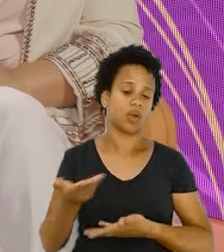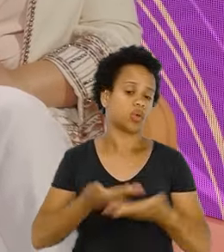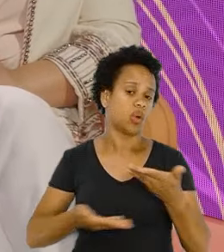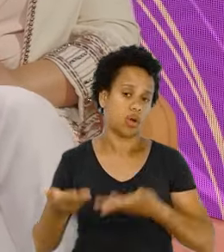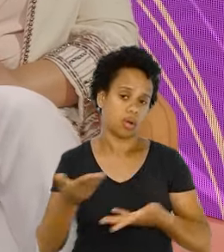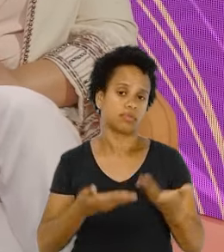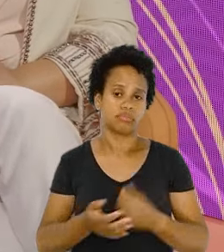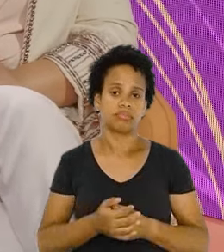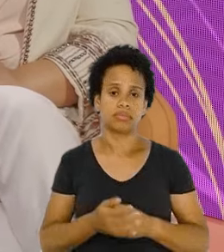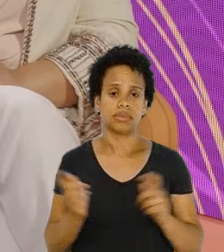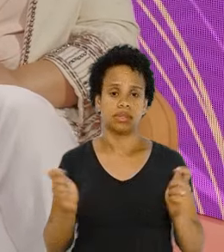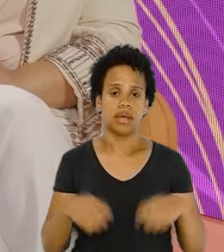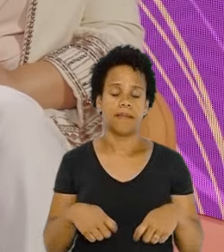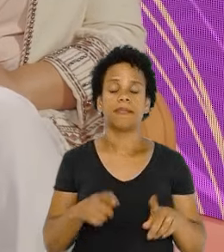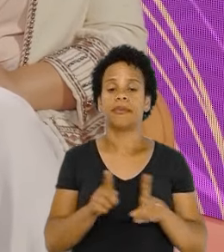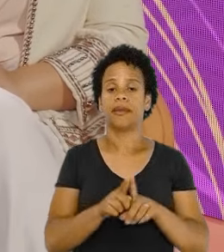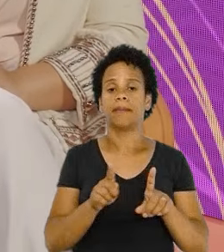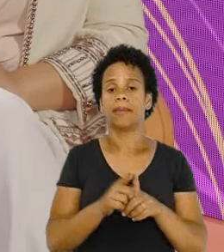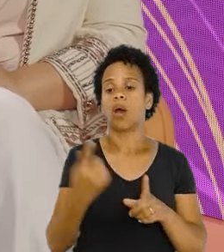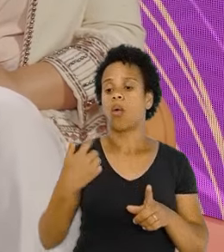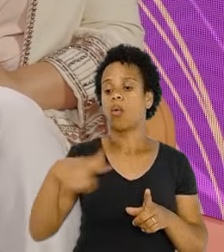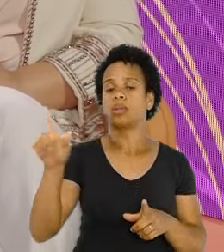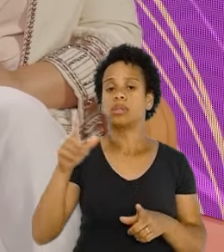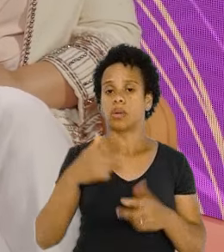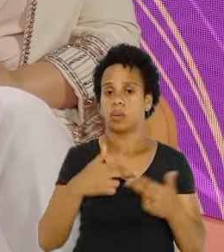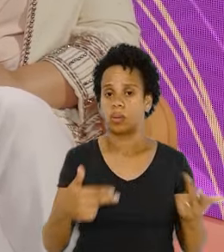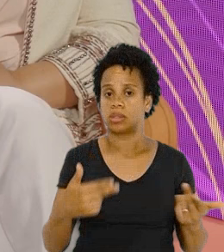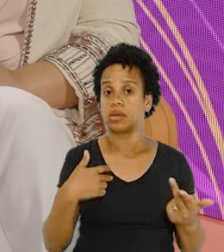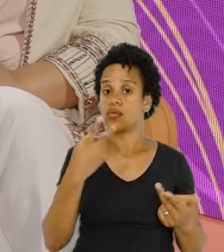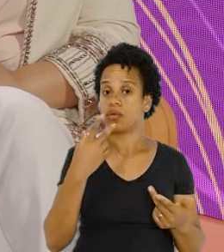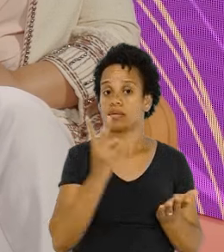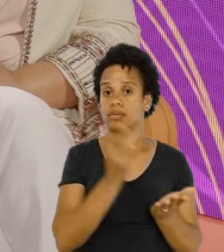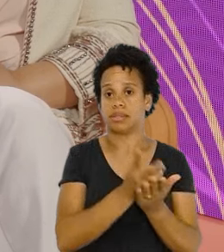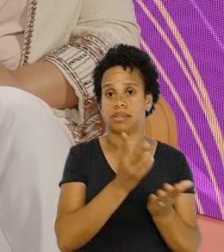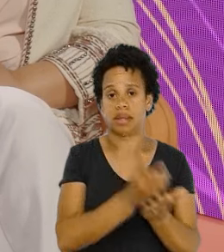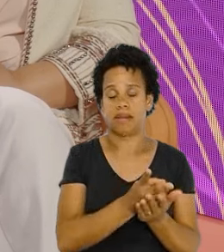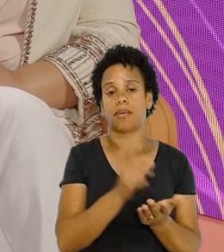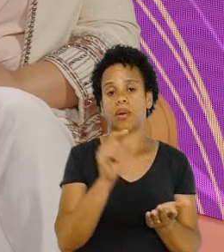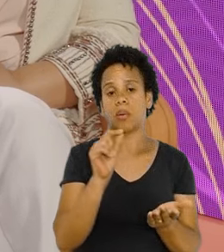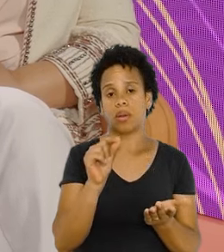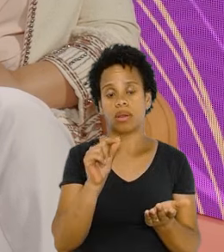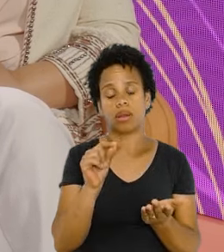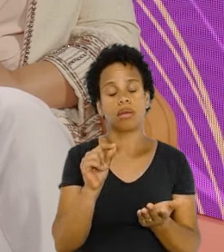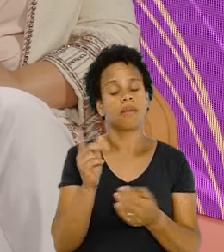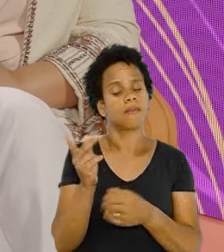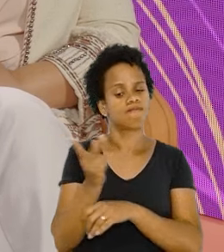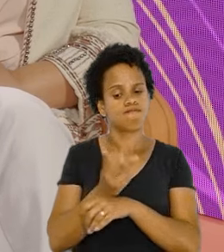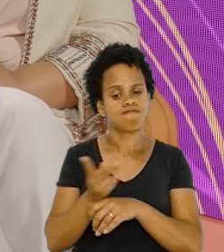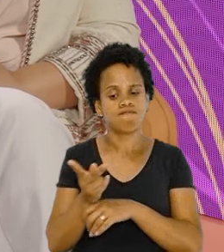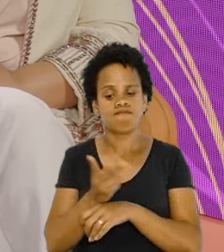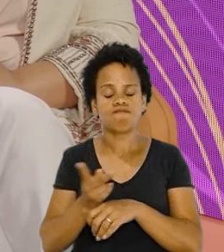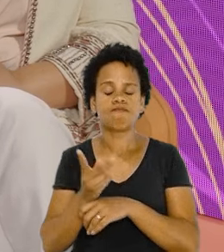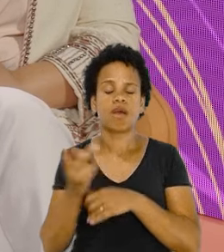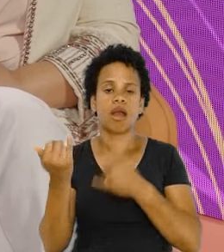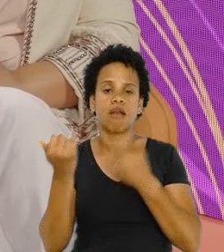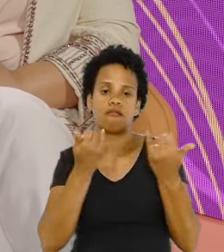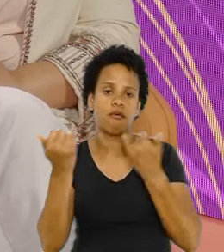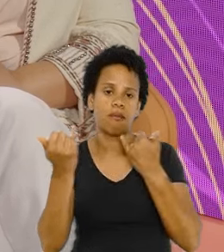né e assim eu uma outra coisa também Paula que eu sempre digo eh vá atrás de